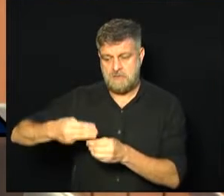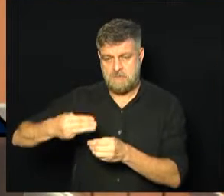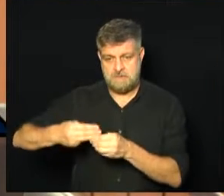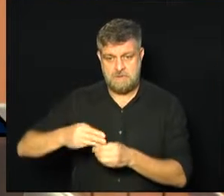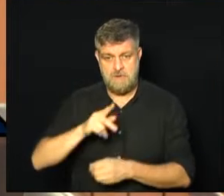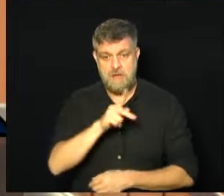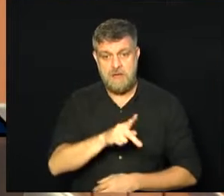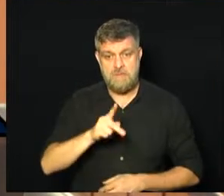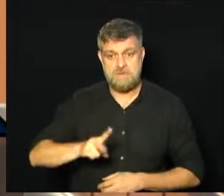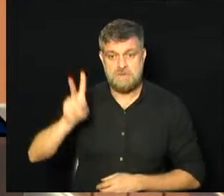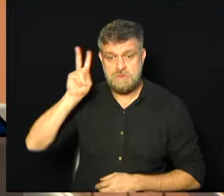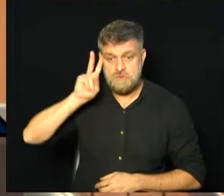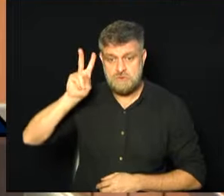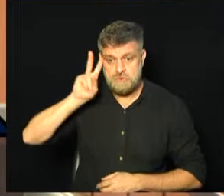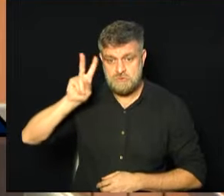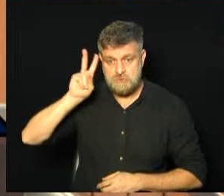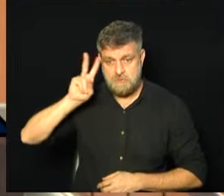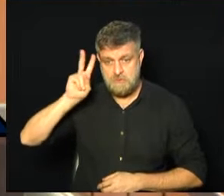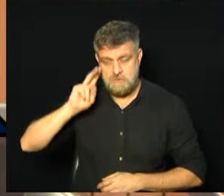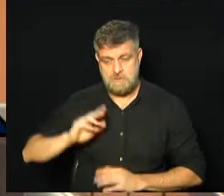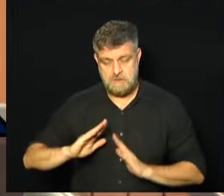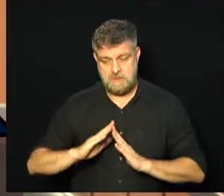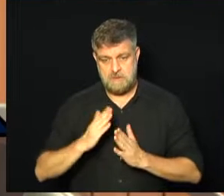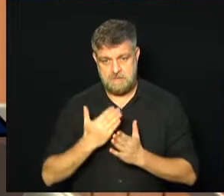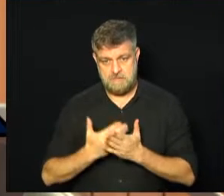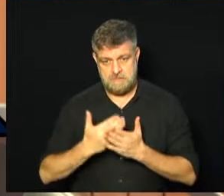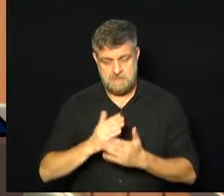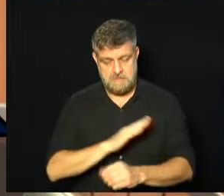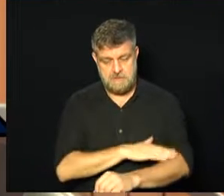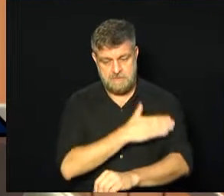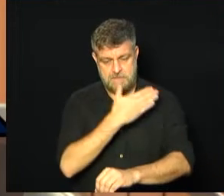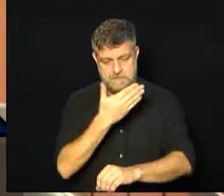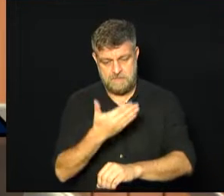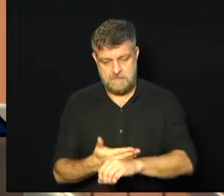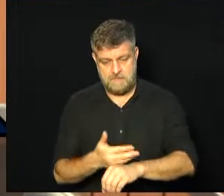História da Escola Municipal de Educação Integral Raul Pila.